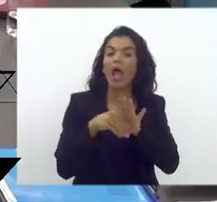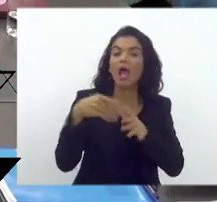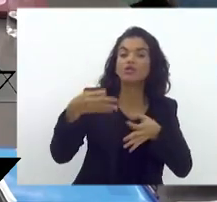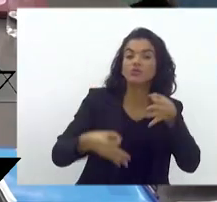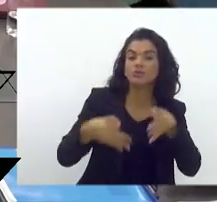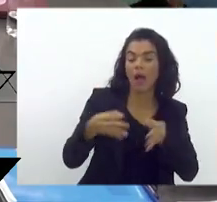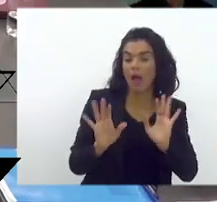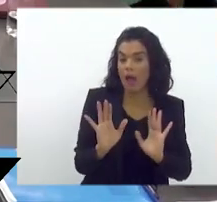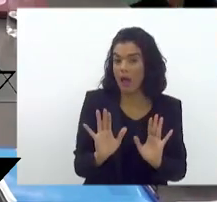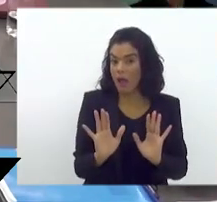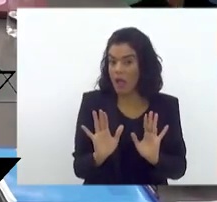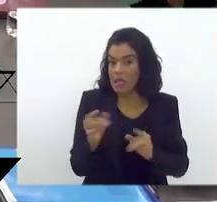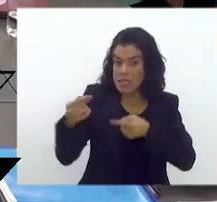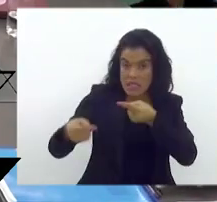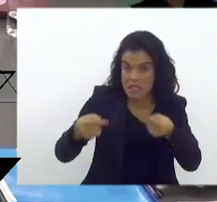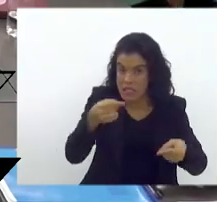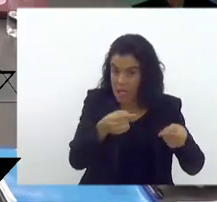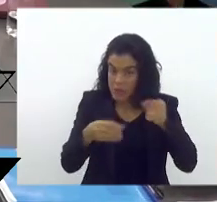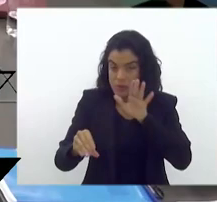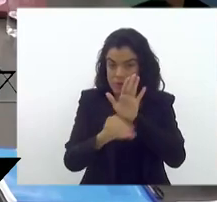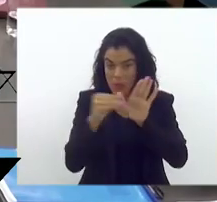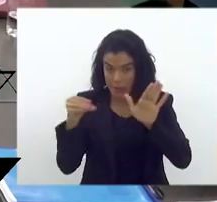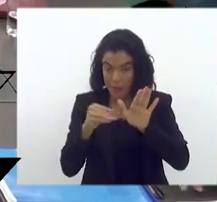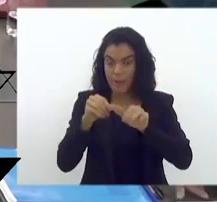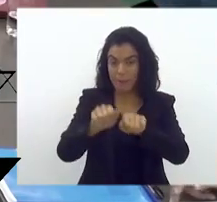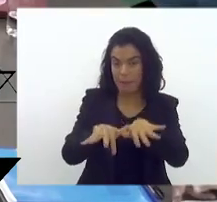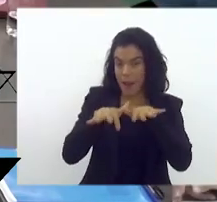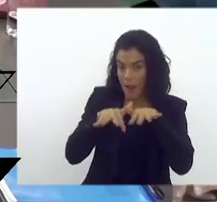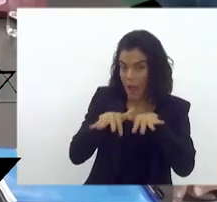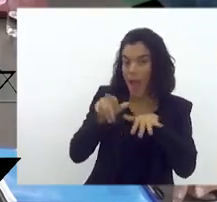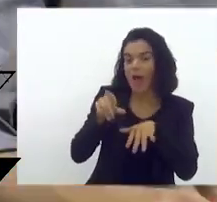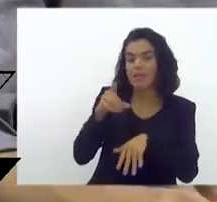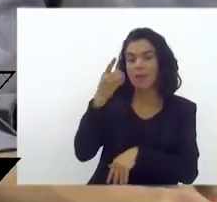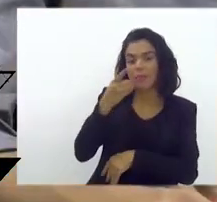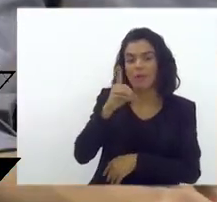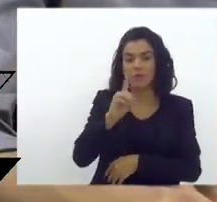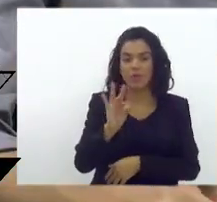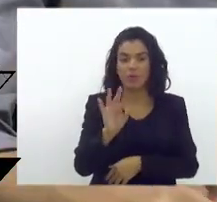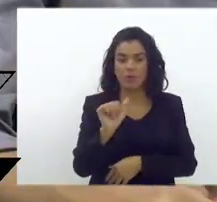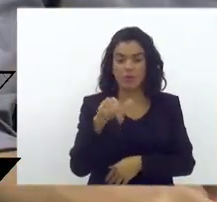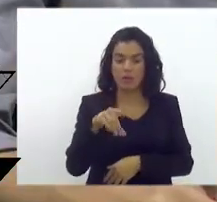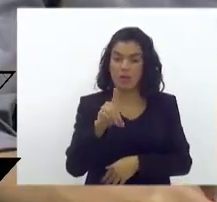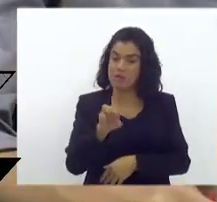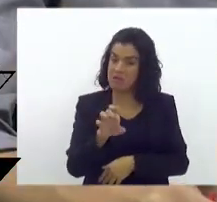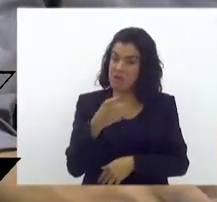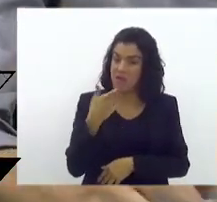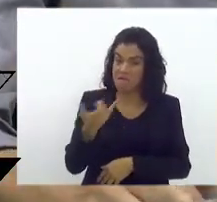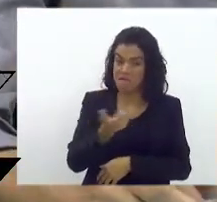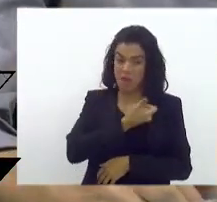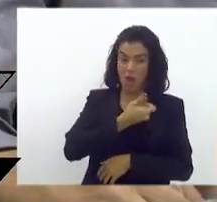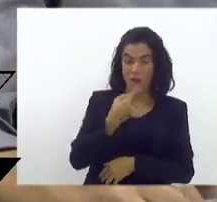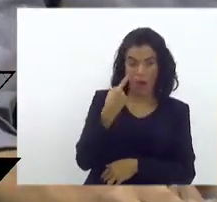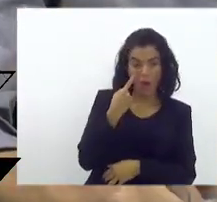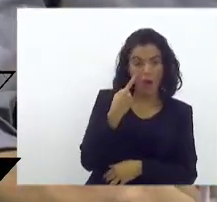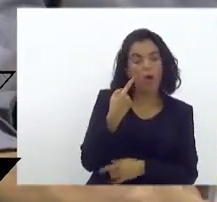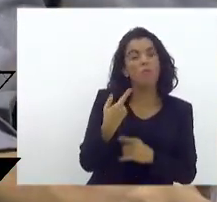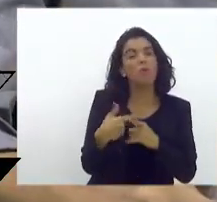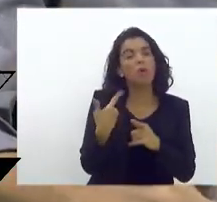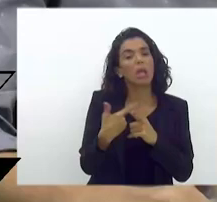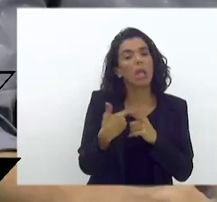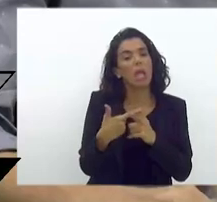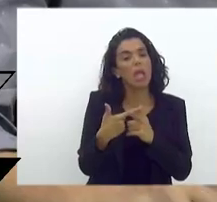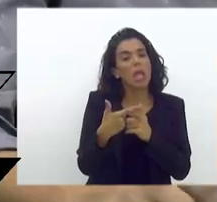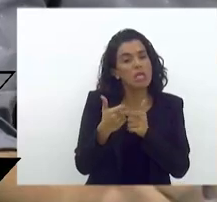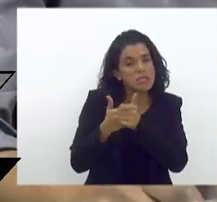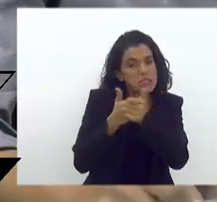E aí que na discussão das emendas de plenário, que o deputado Tande falou, olha, por que não seguir a linha do